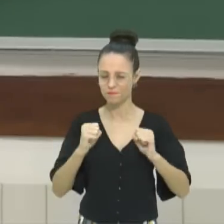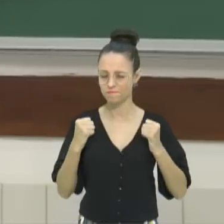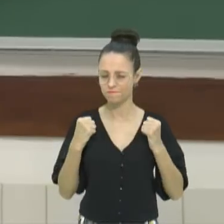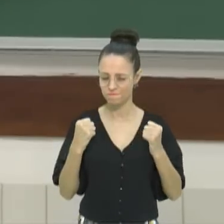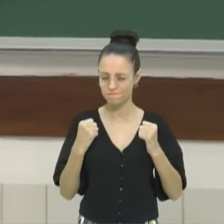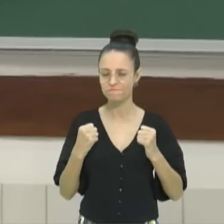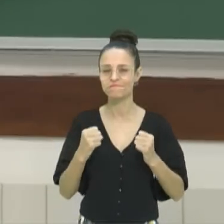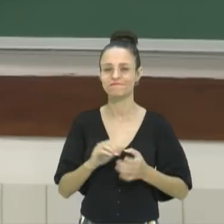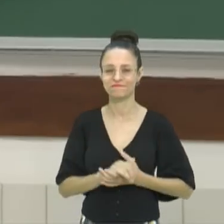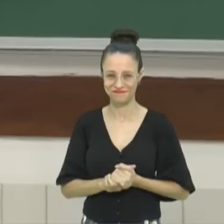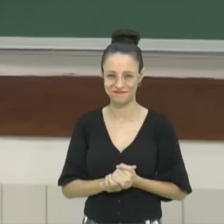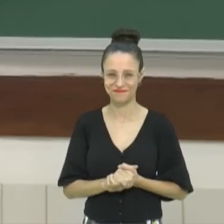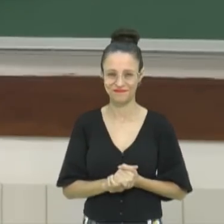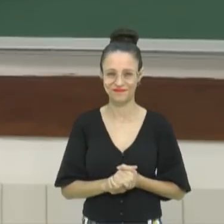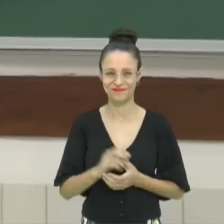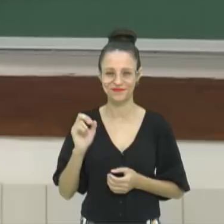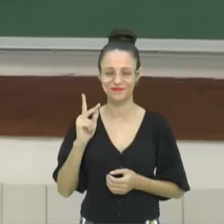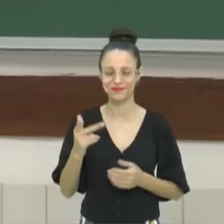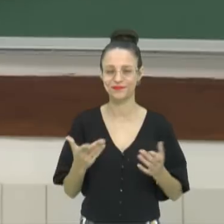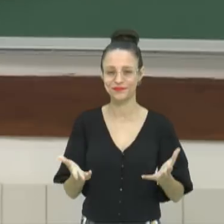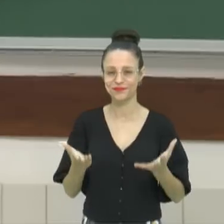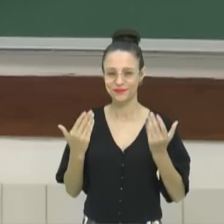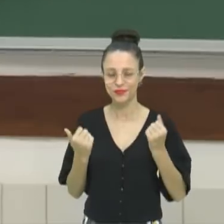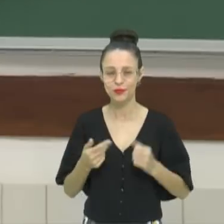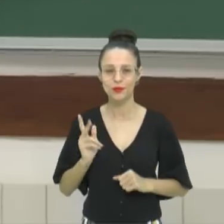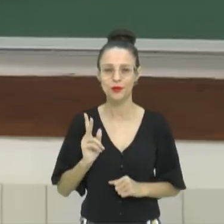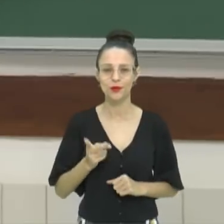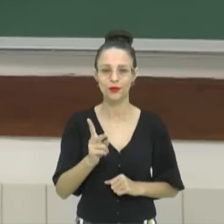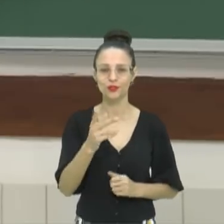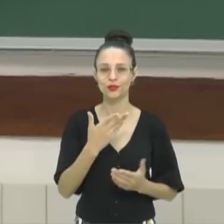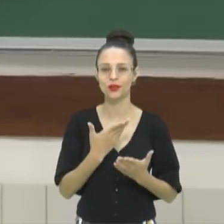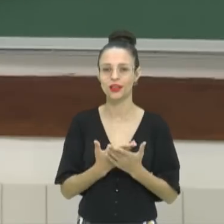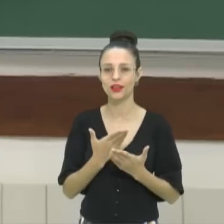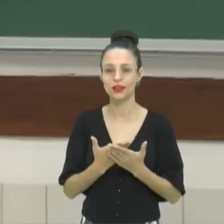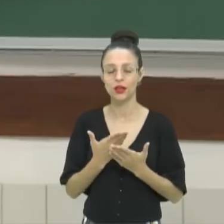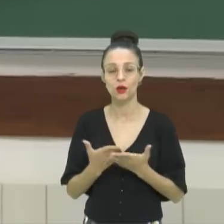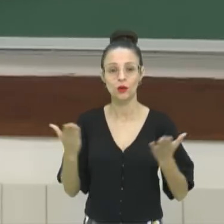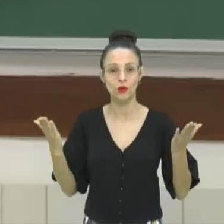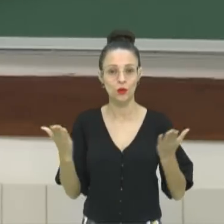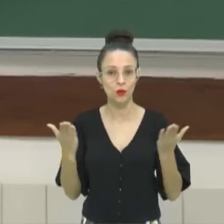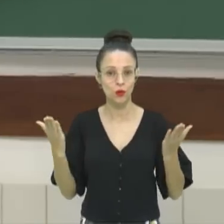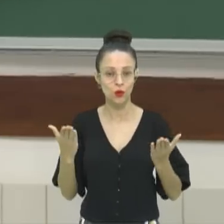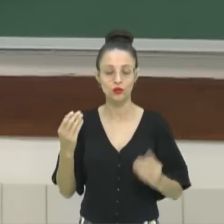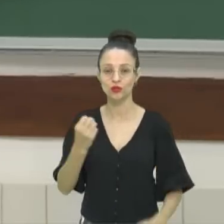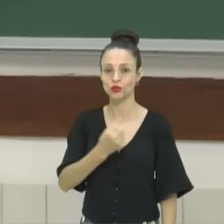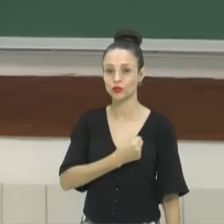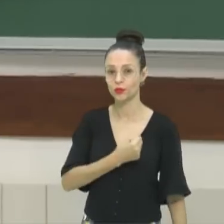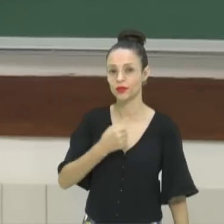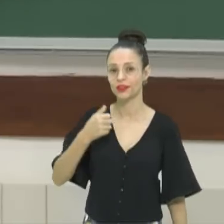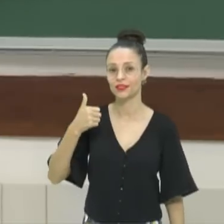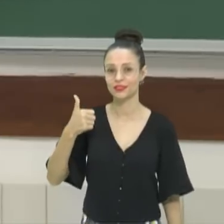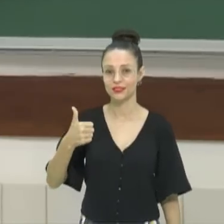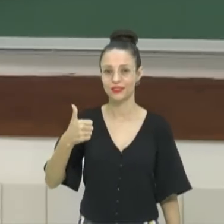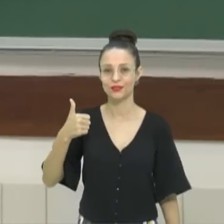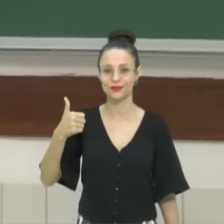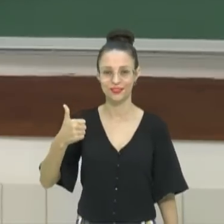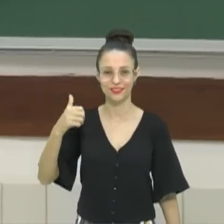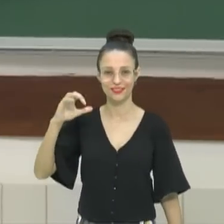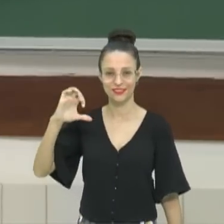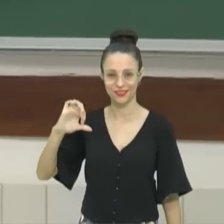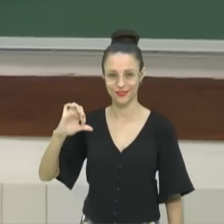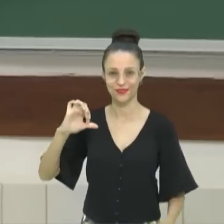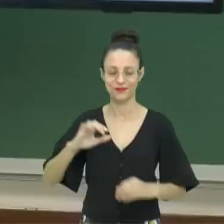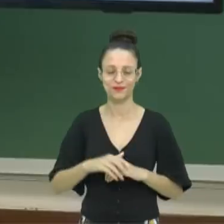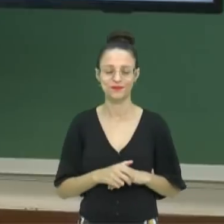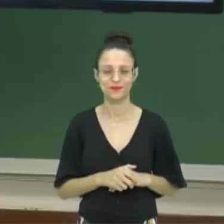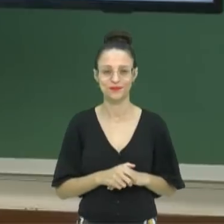lá para o sétimo ano. Ok, pessoal? Vamos dar uma continuar com a nossa aulinha? Hoje, a de número 119.